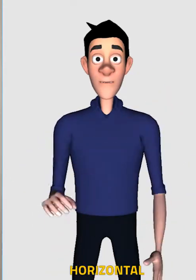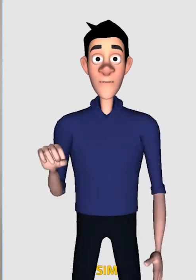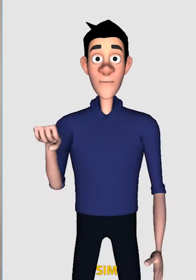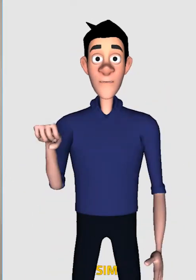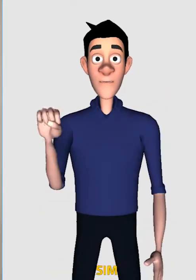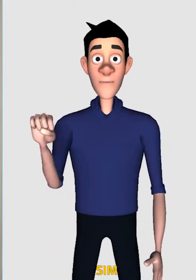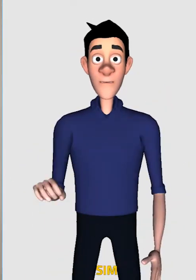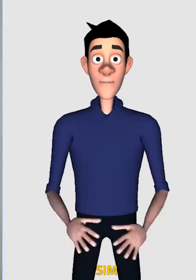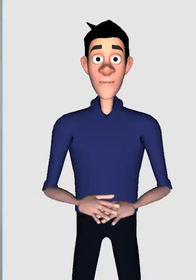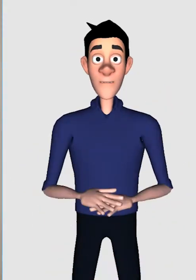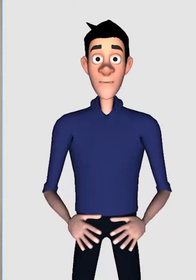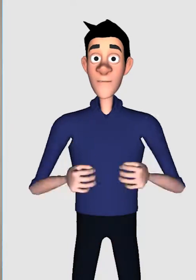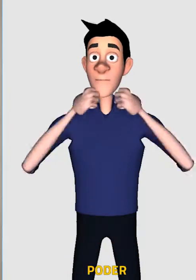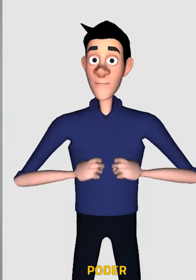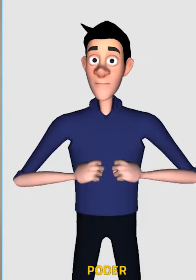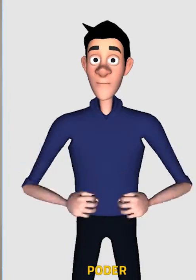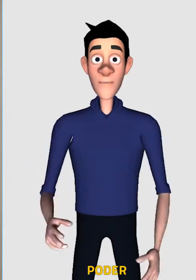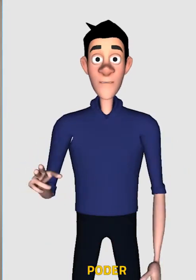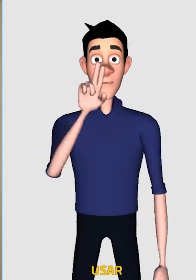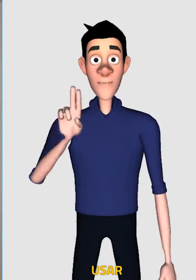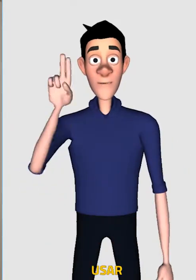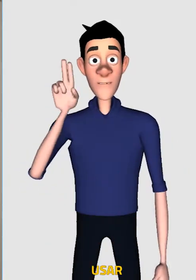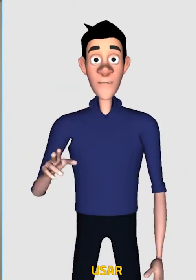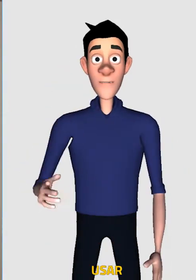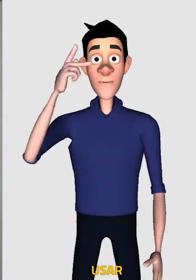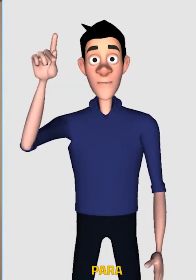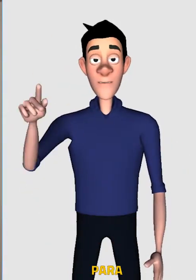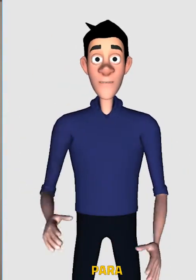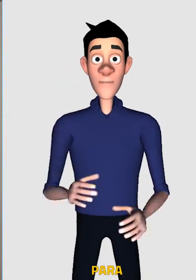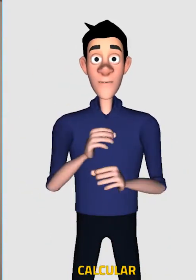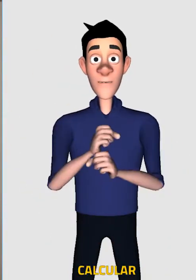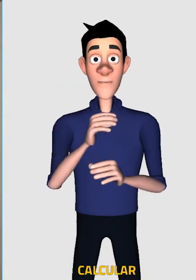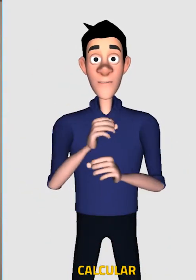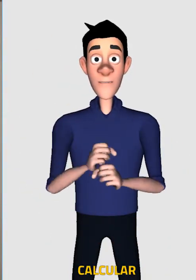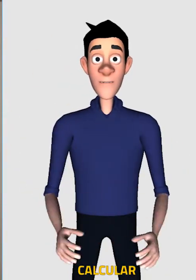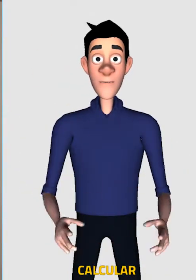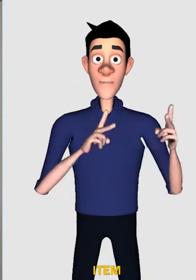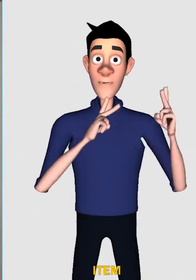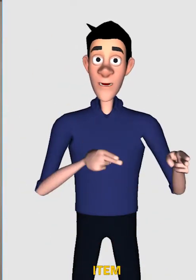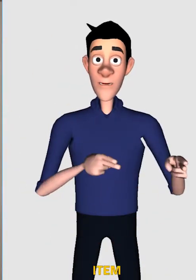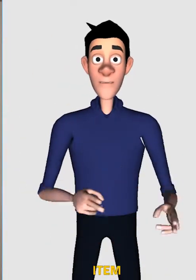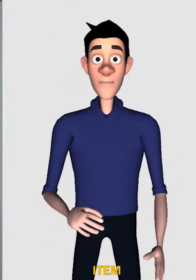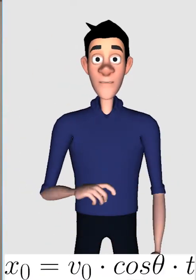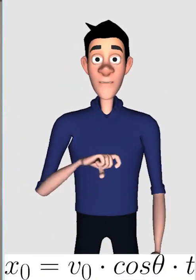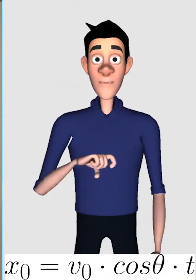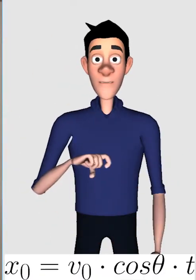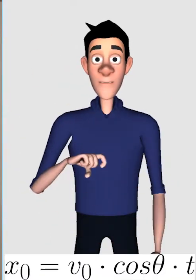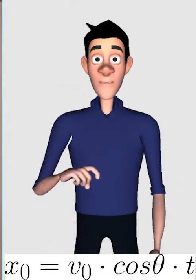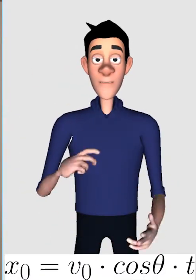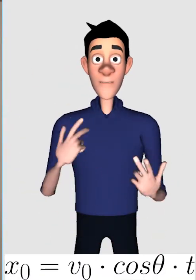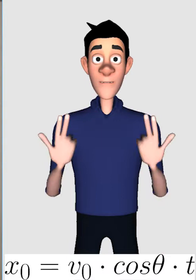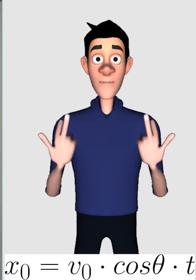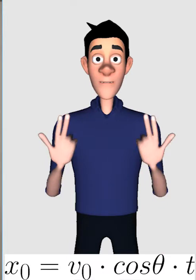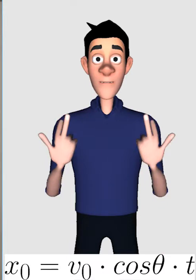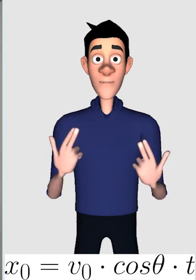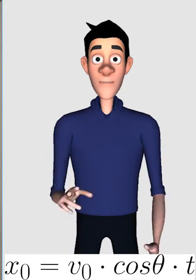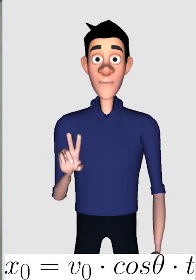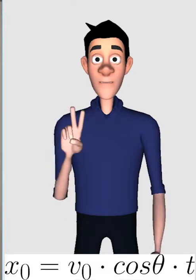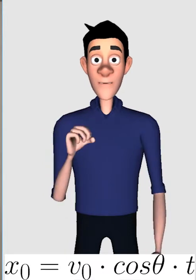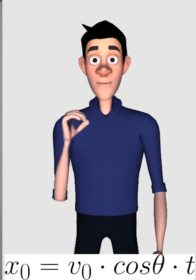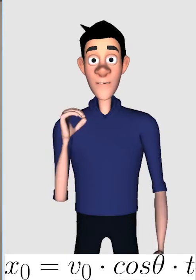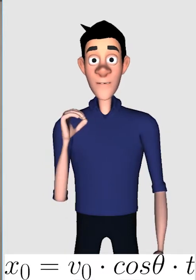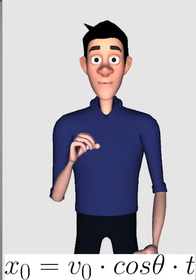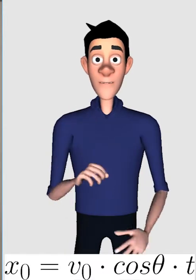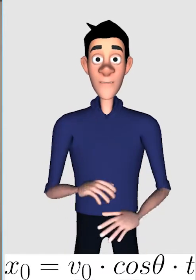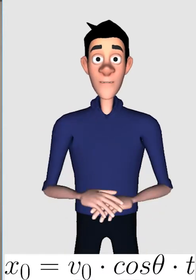Para calcular, então, o item A, que é o tempo, eu posso usar x é igual a